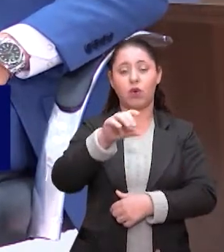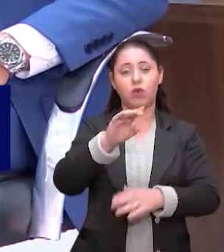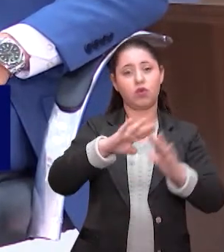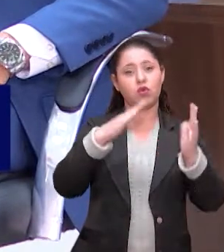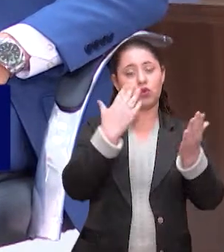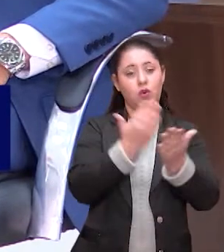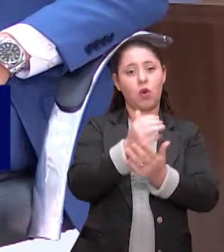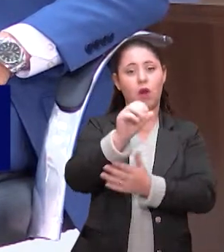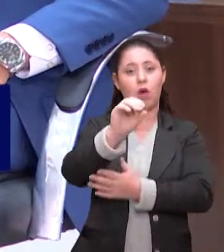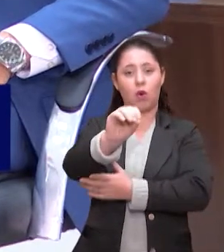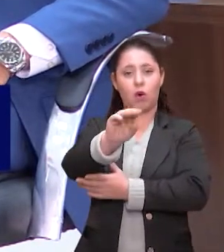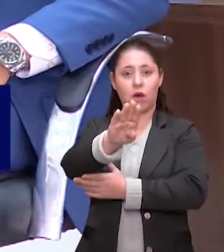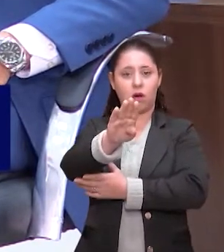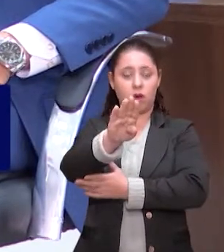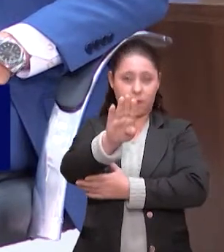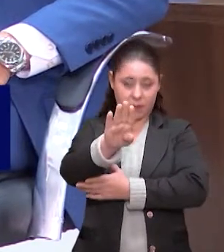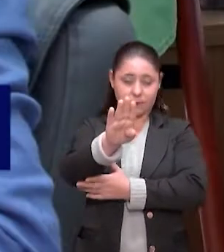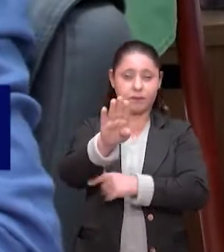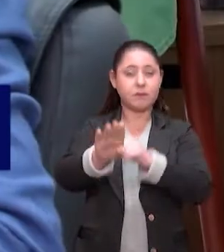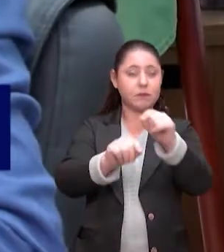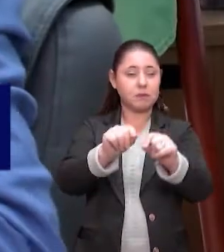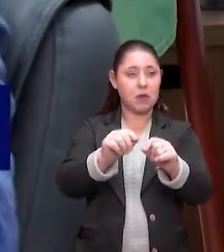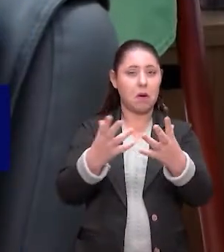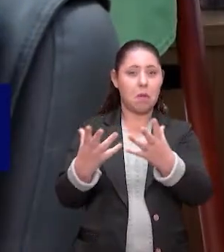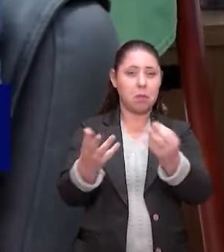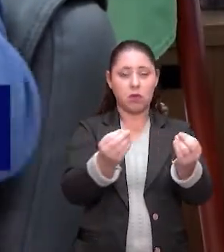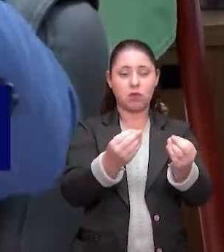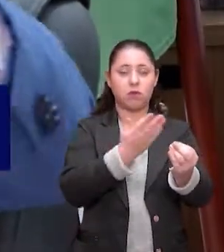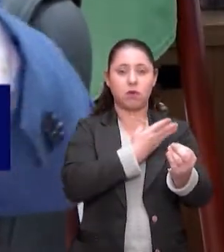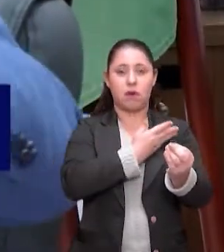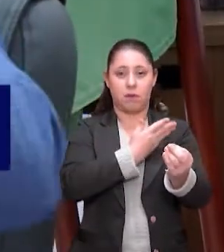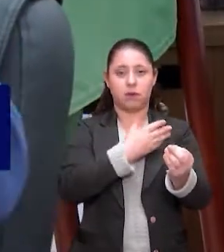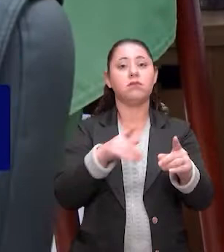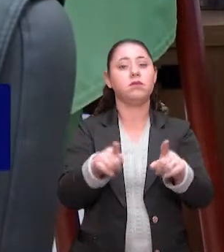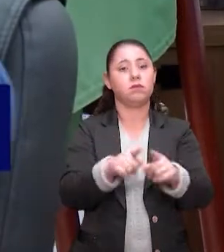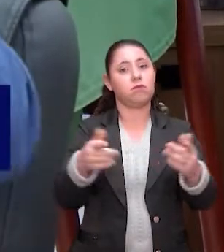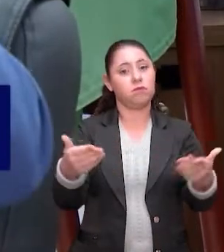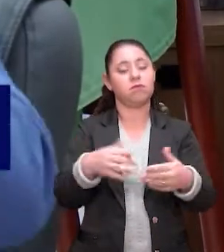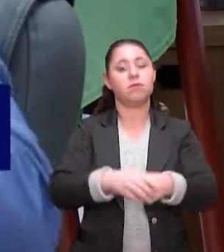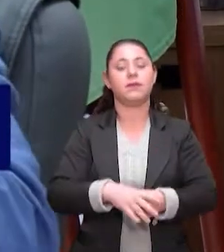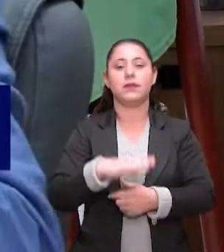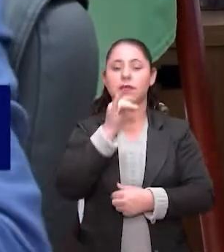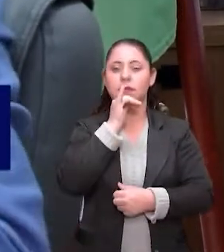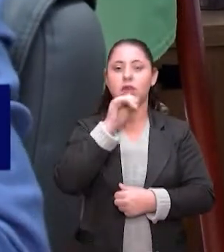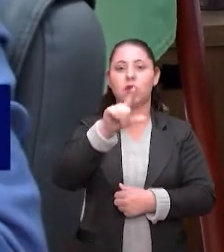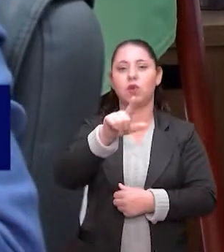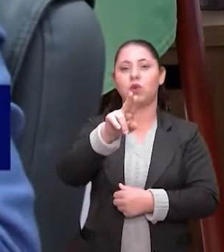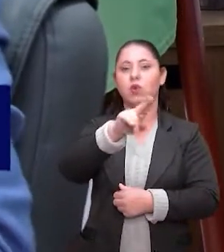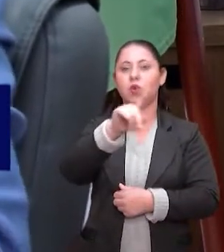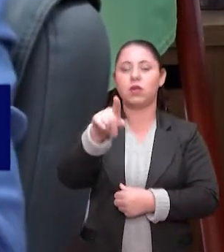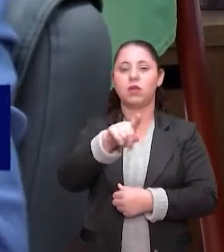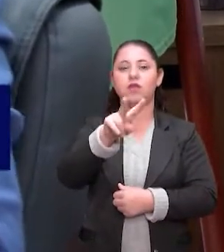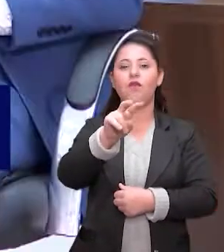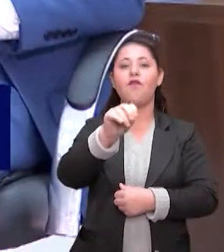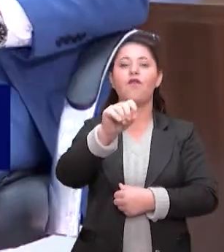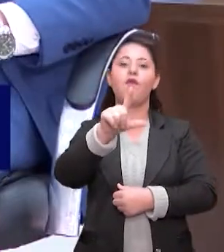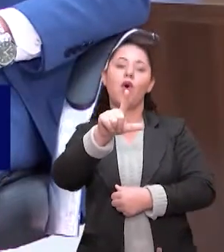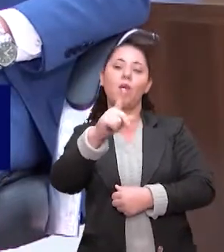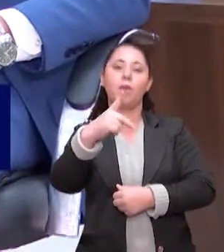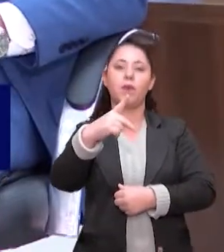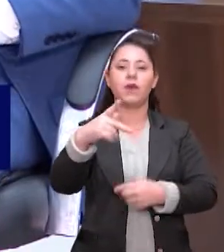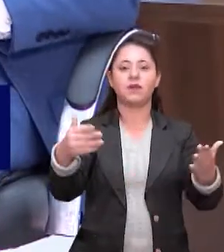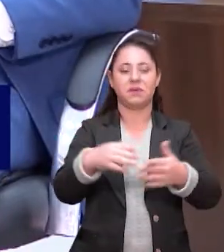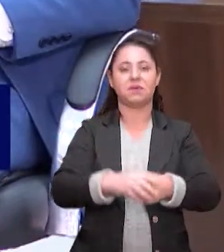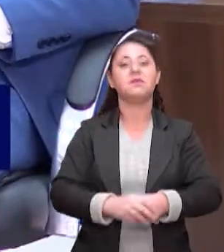história da OAB, da Comissão do Jovem Advogado fui eu. Junto com vários colegas que hoje, por exemplo, Luiz Henrique Volpe Camargo, estava